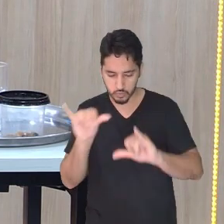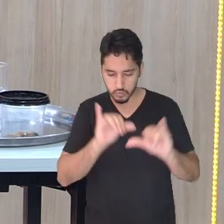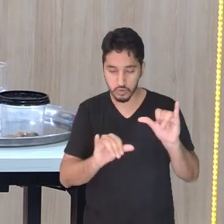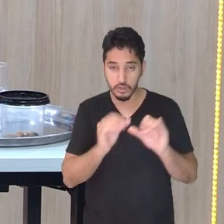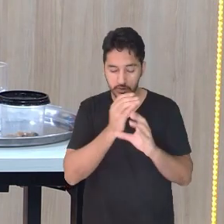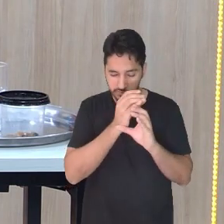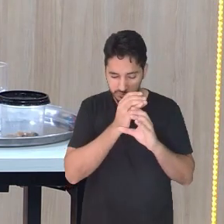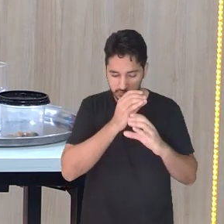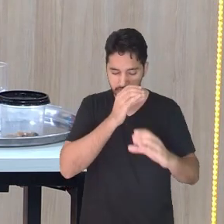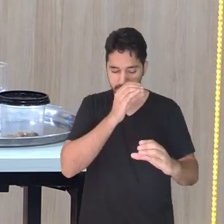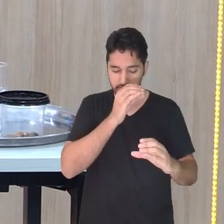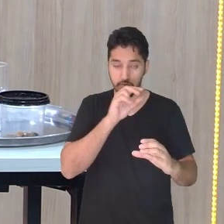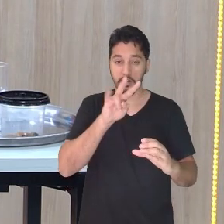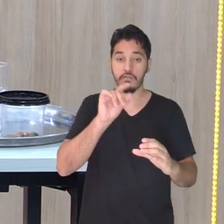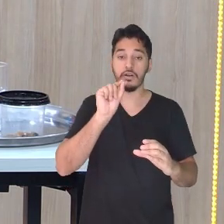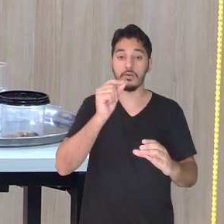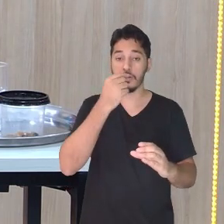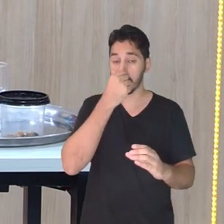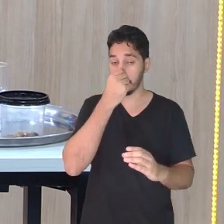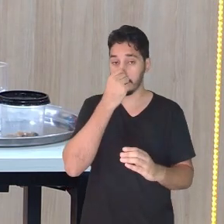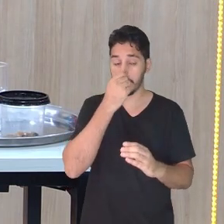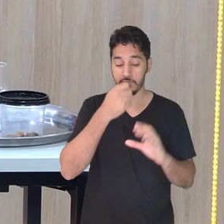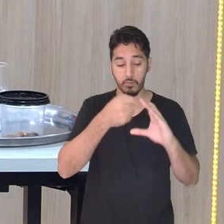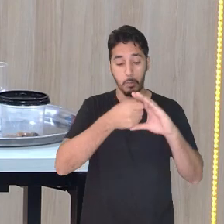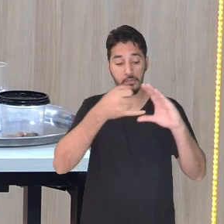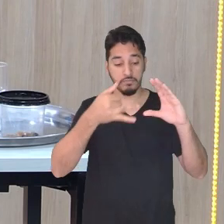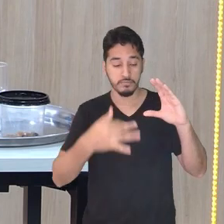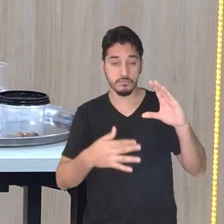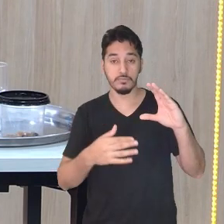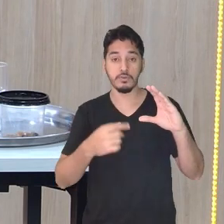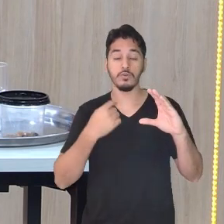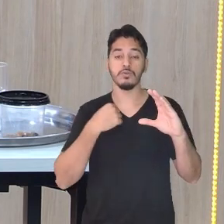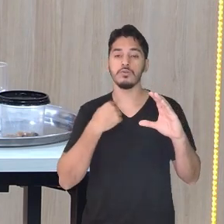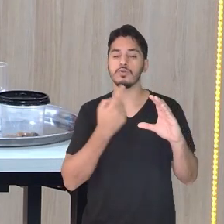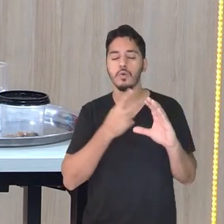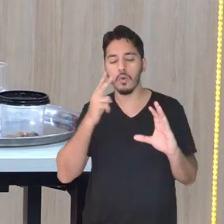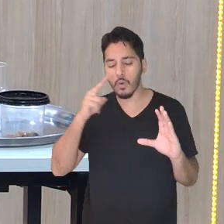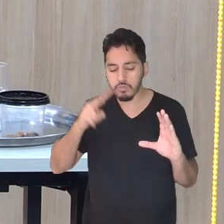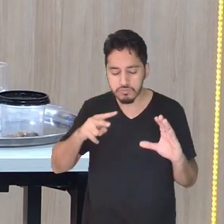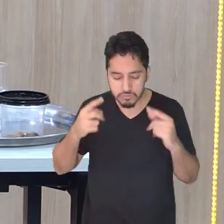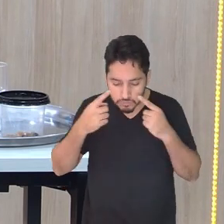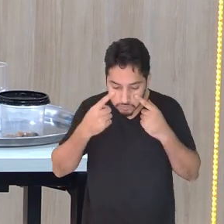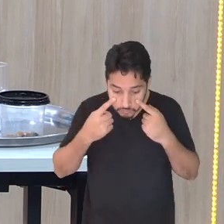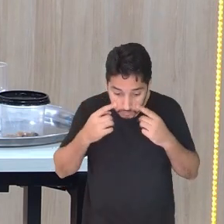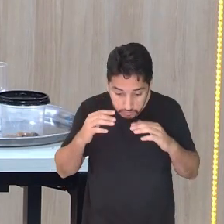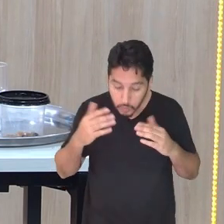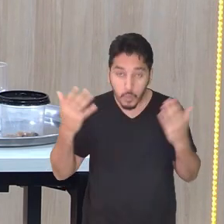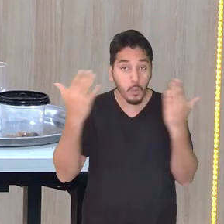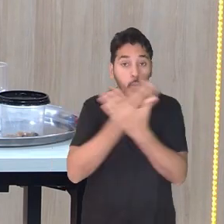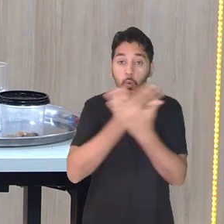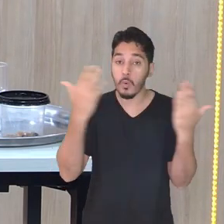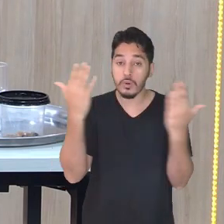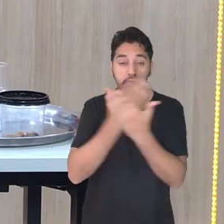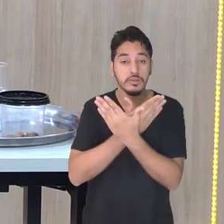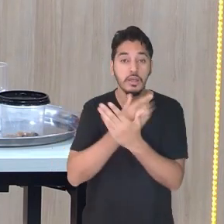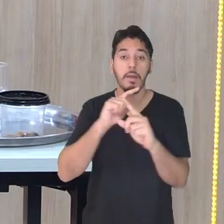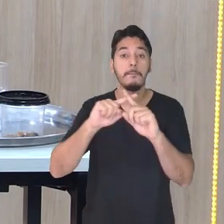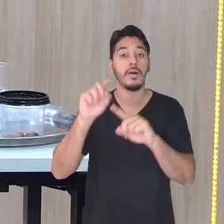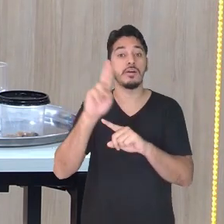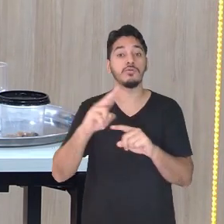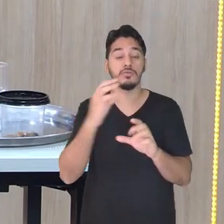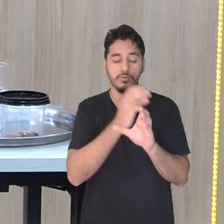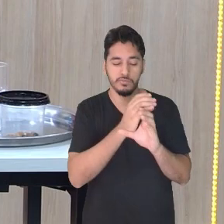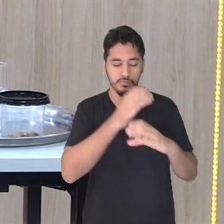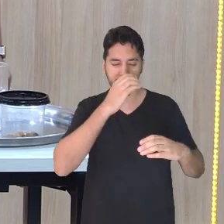vai apresentar a sua classificação e o nosso olho não vai. Não é isso? Estão